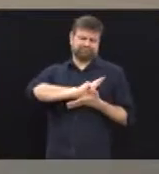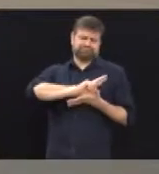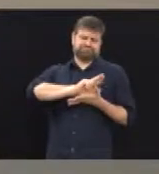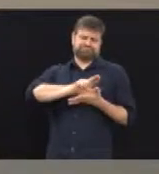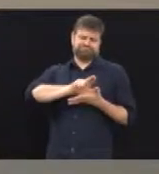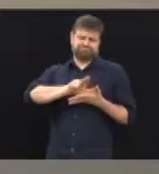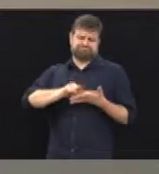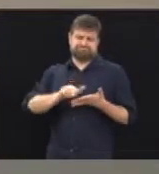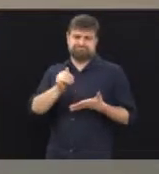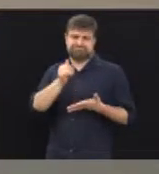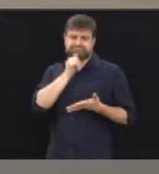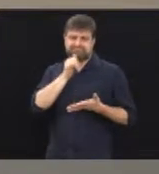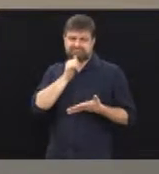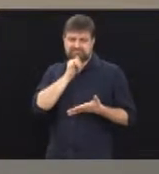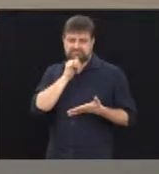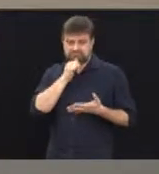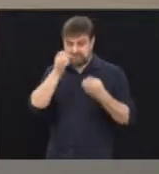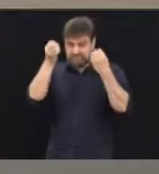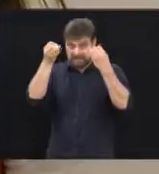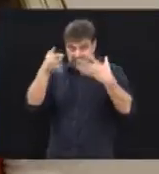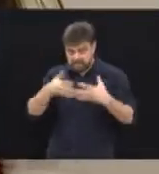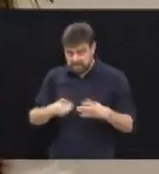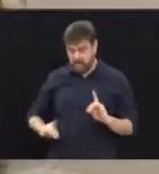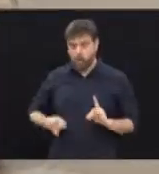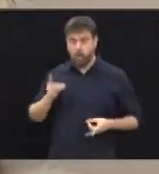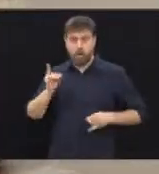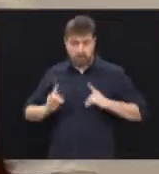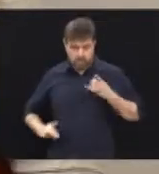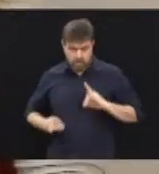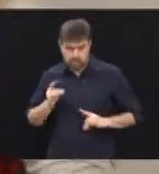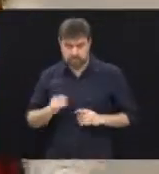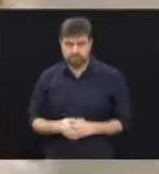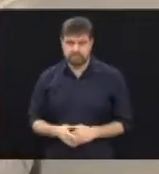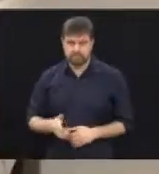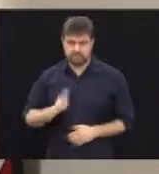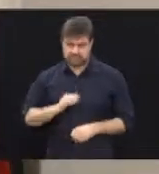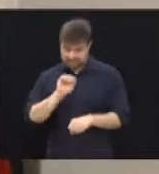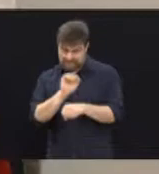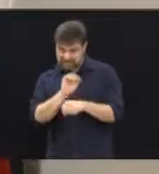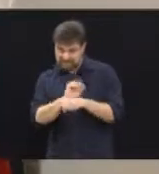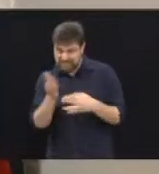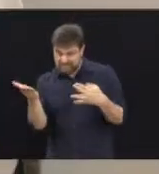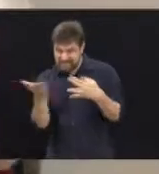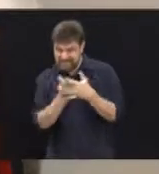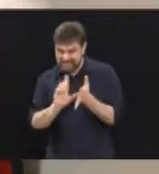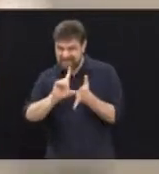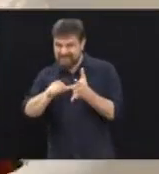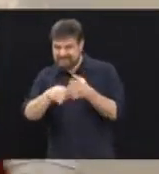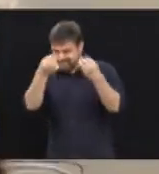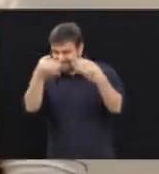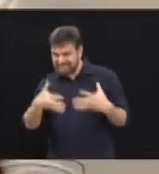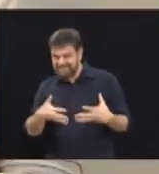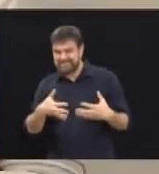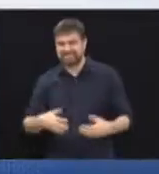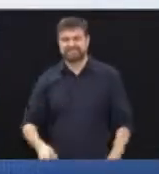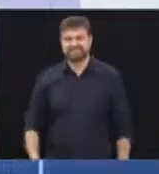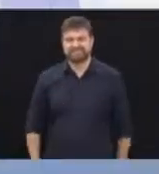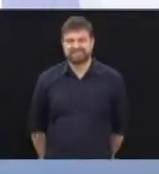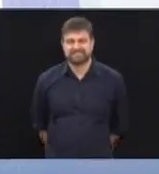de exemplos para falar dos hormônios. Bom, já que são centenas, a gente vai deixar para o segundo bloco. A gente volta já